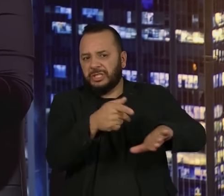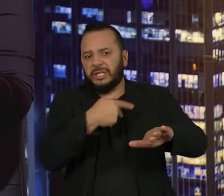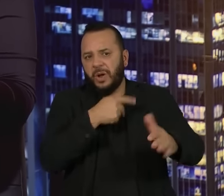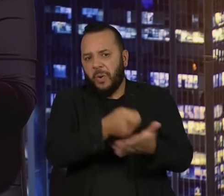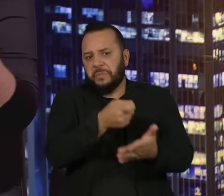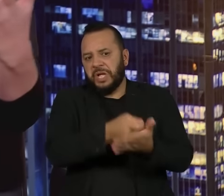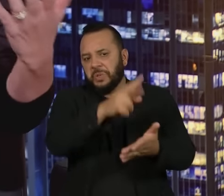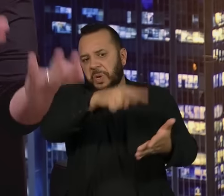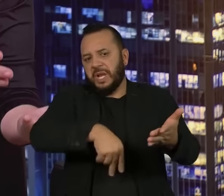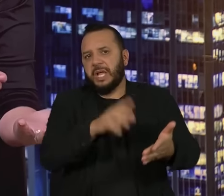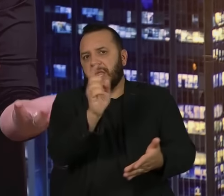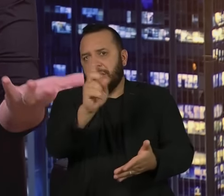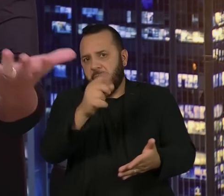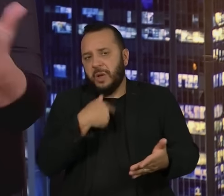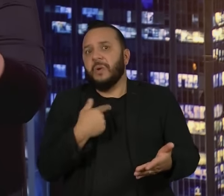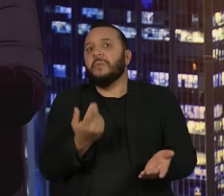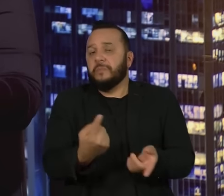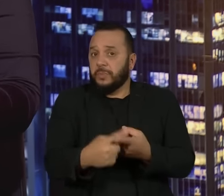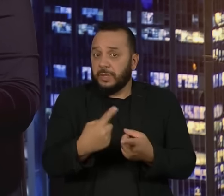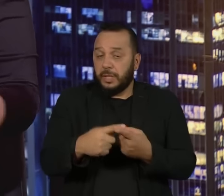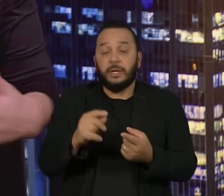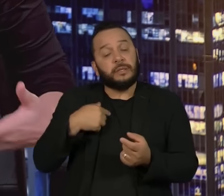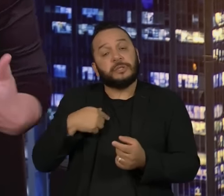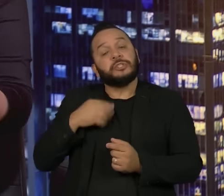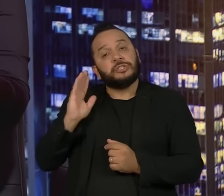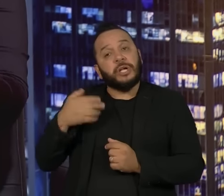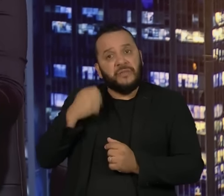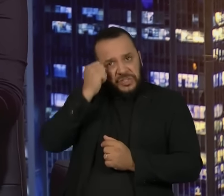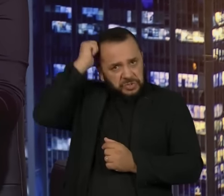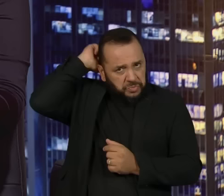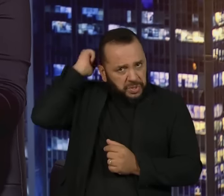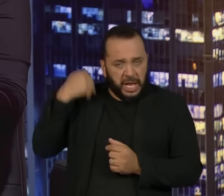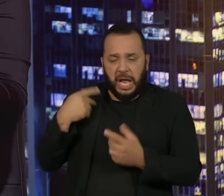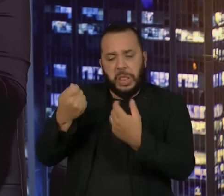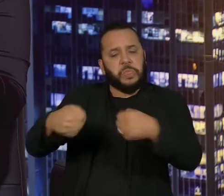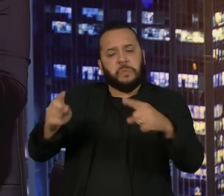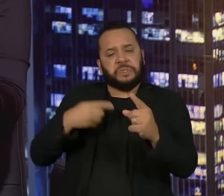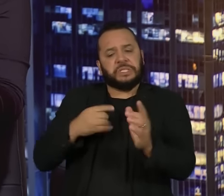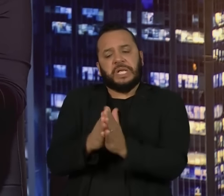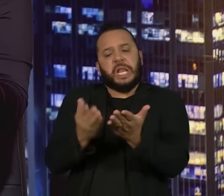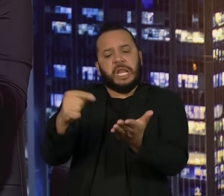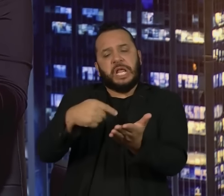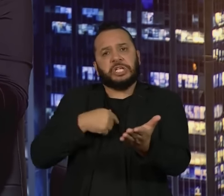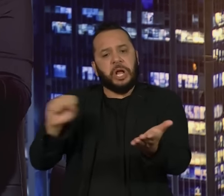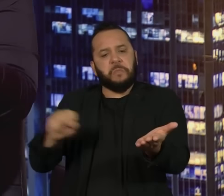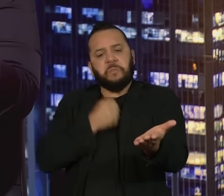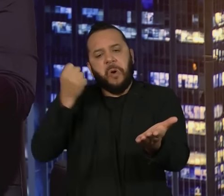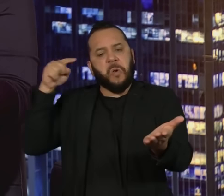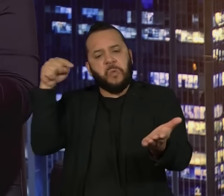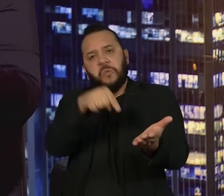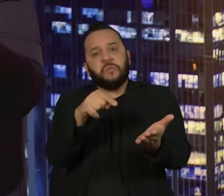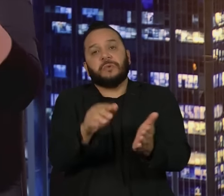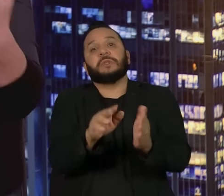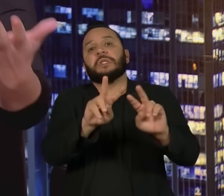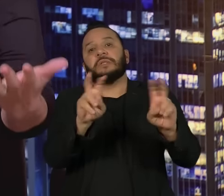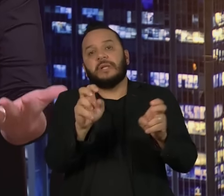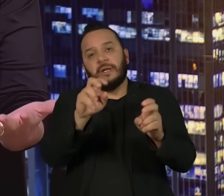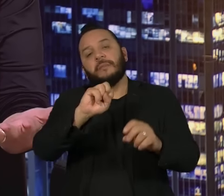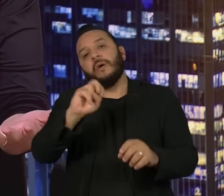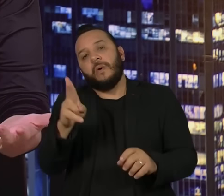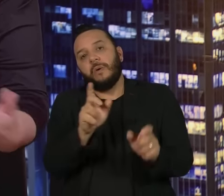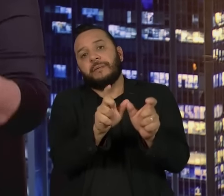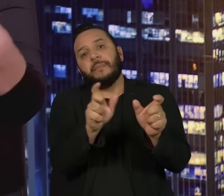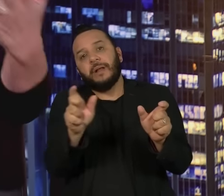leituras obrigatórias do colégio ou do vestibular, puxa uma onda de ódio contra uma obra de ficção porque o tema, o